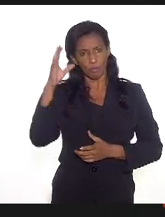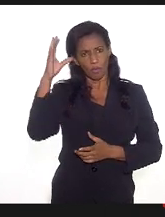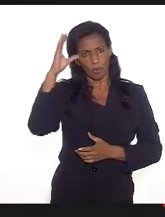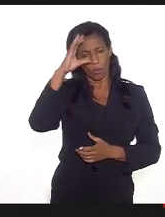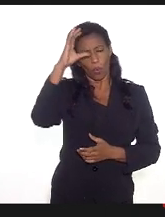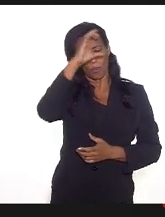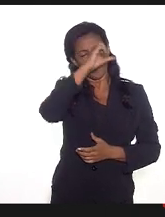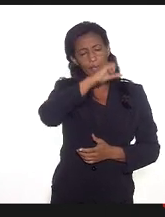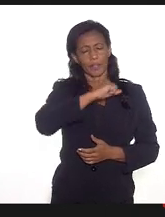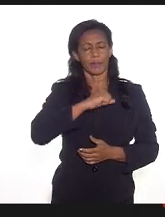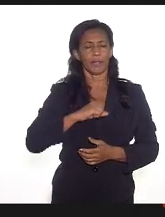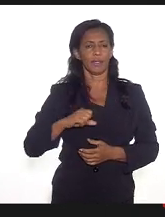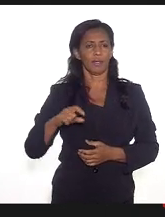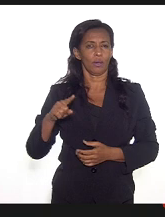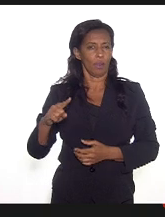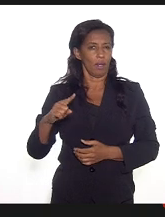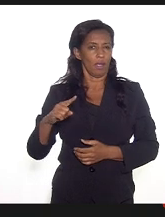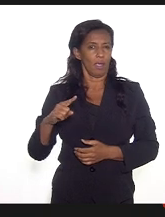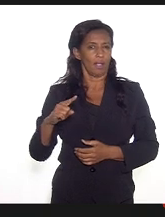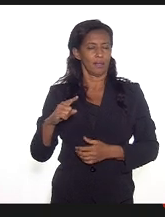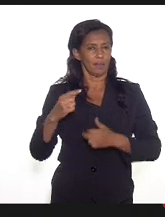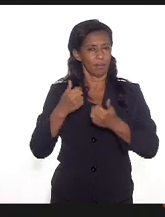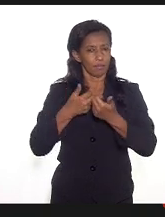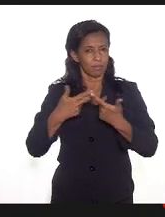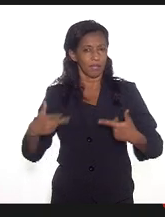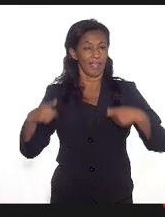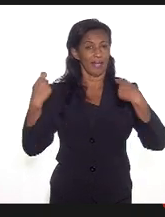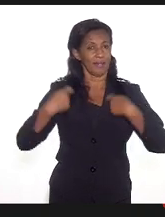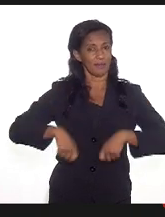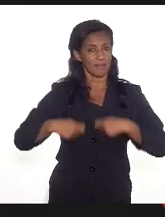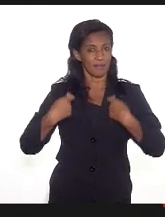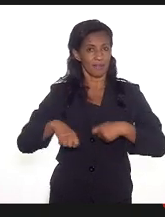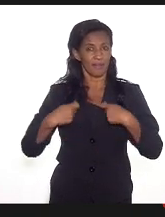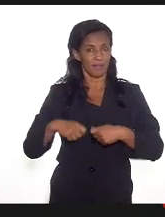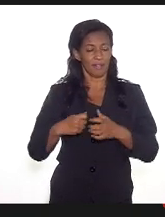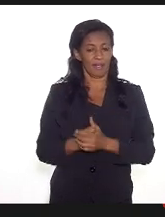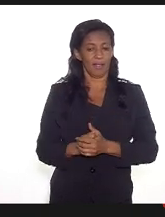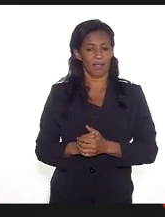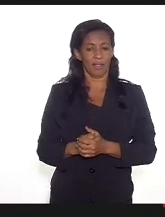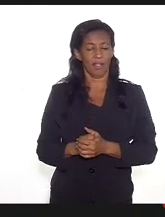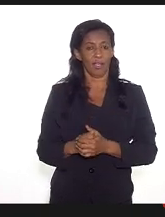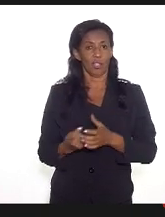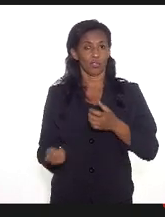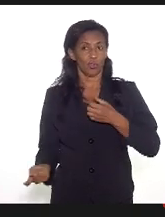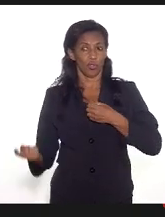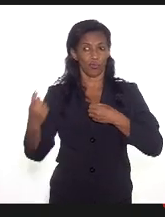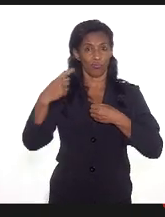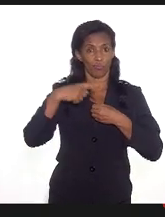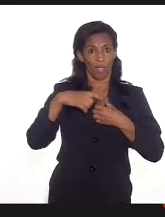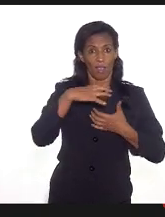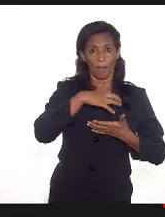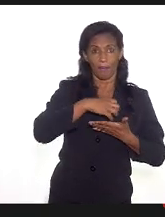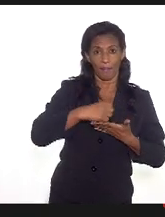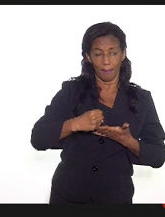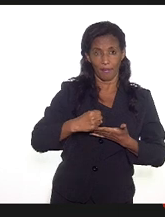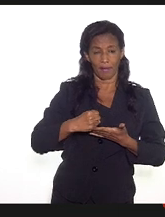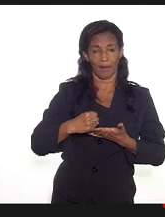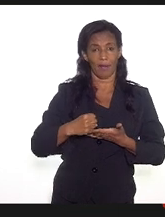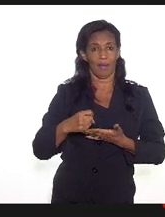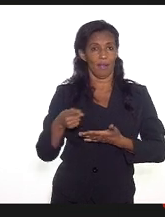compreendendo esse potencial e compreendendo a necessidade de nós resgatarmos esse